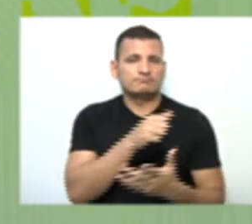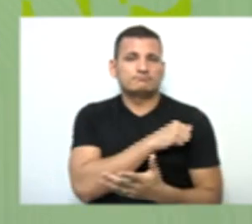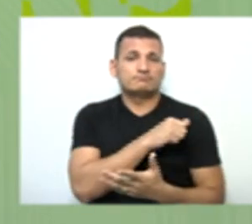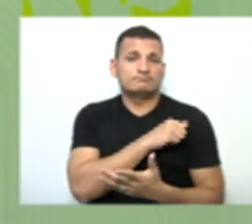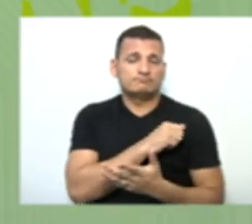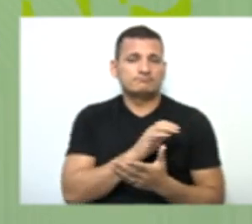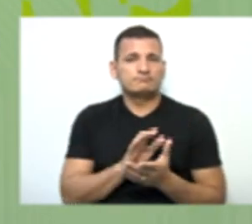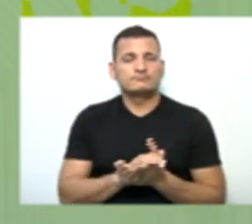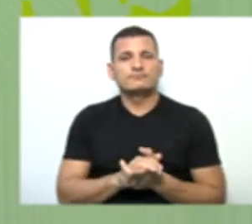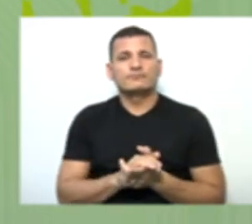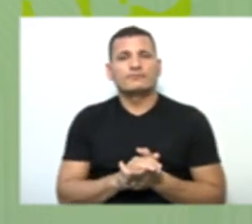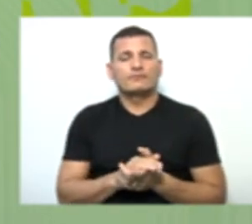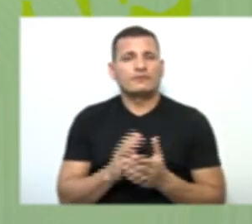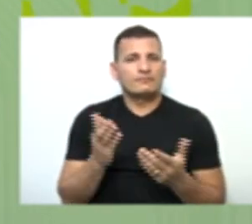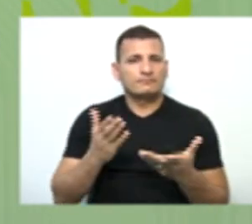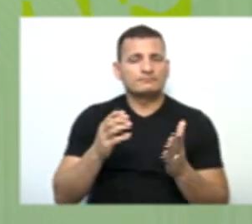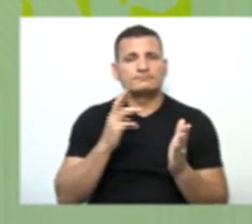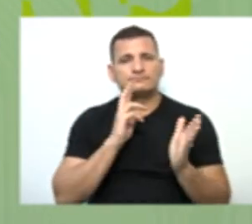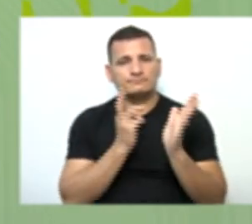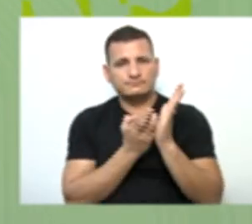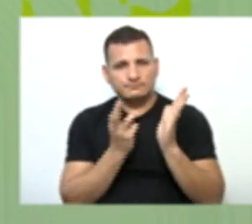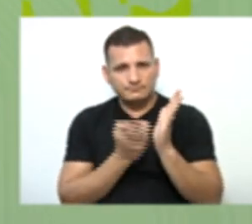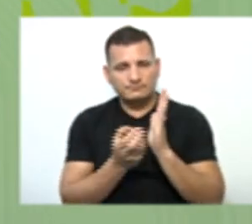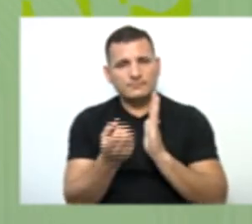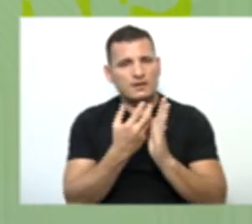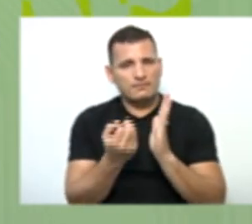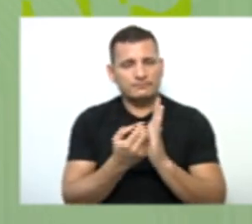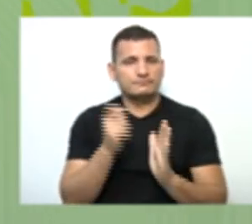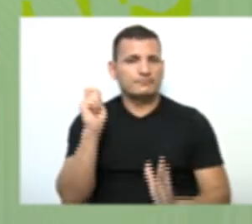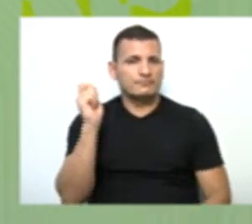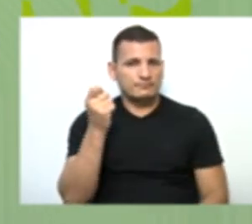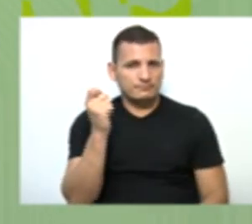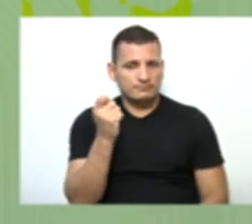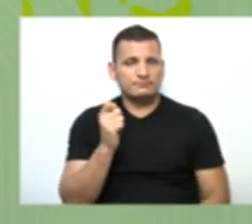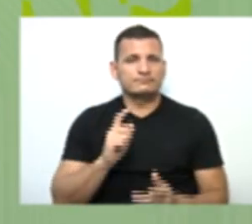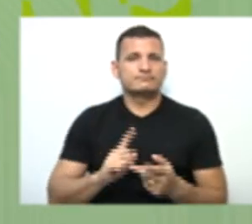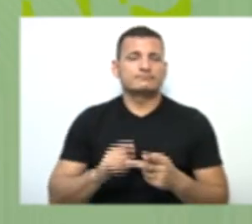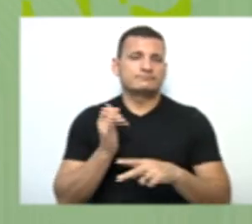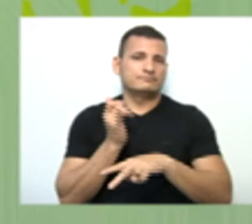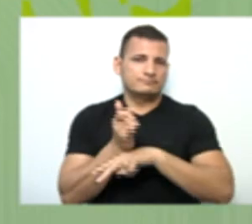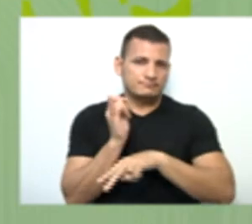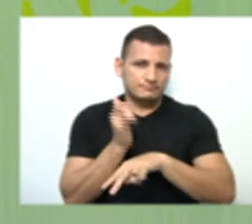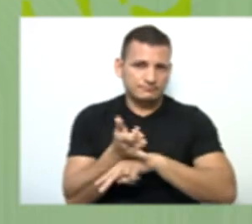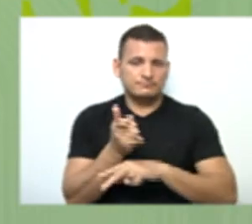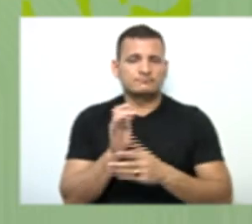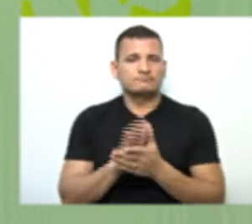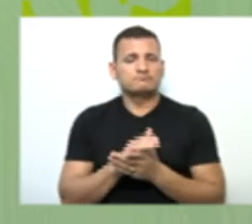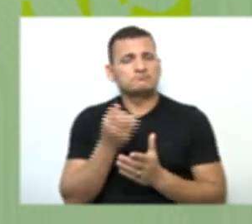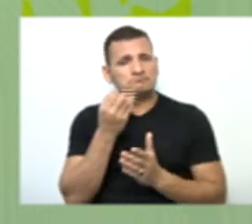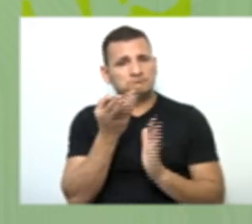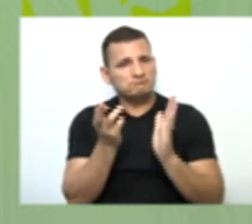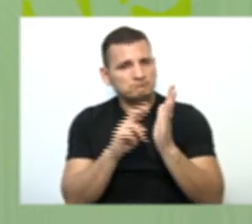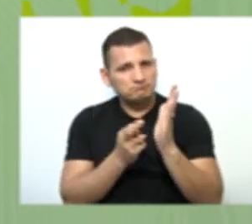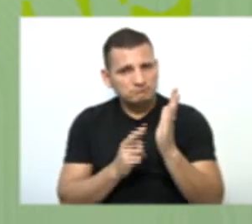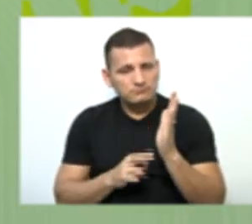novo aqui, Ariquemes, parabéns de novo, Ariquemes, Cerejeira, muita participação e é isso aí. Contabilidade